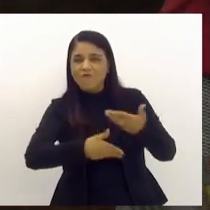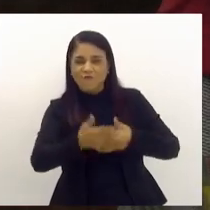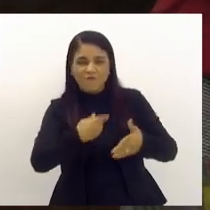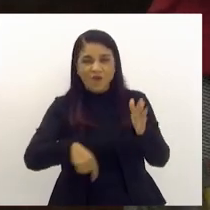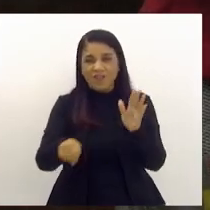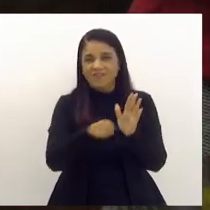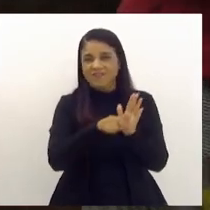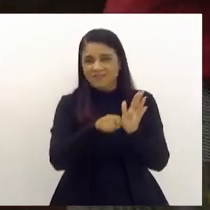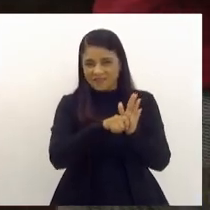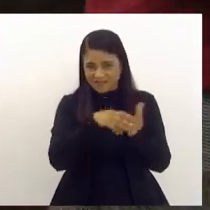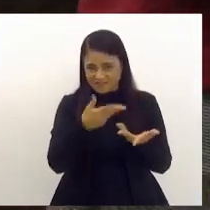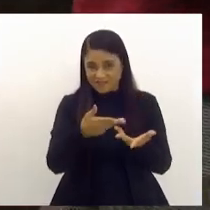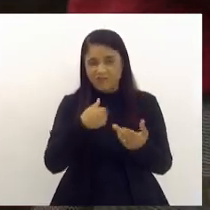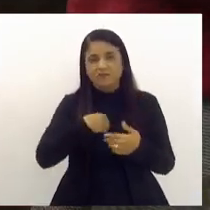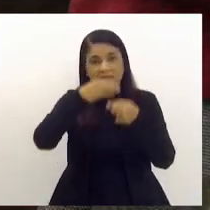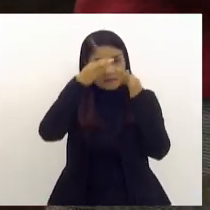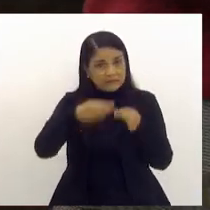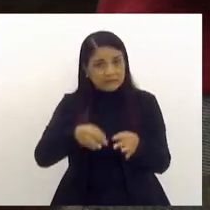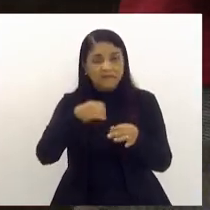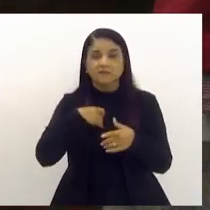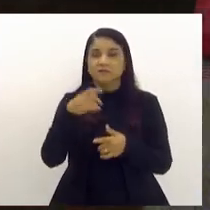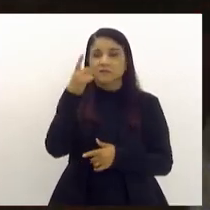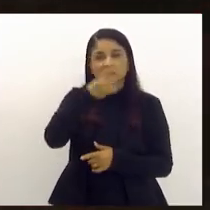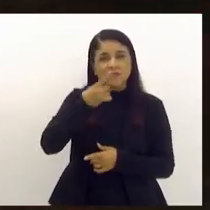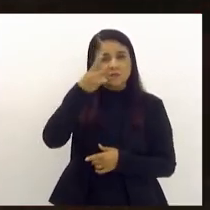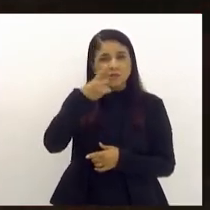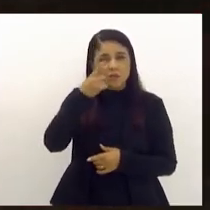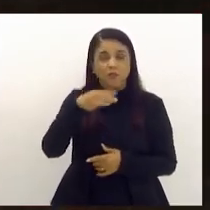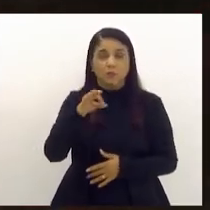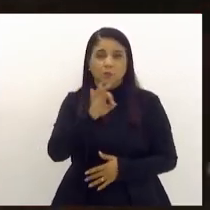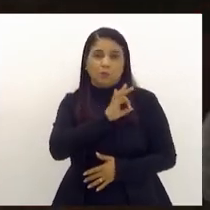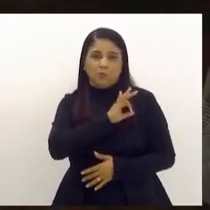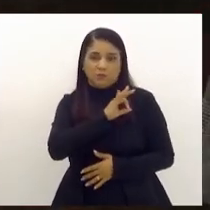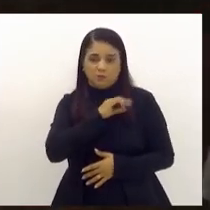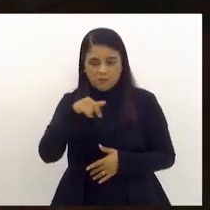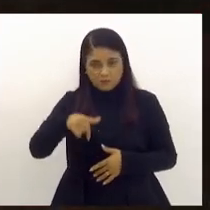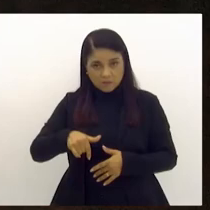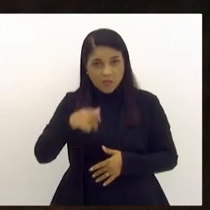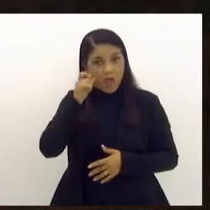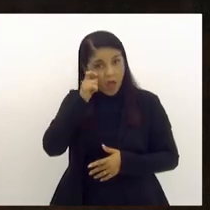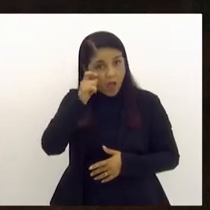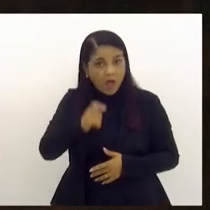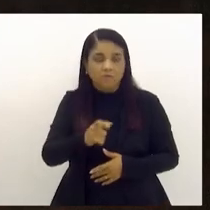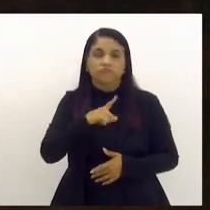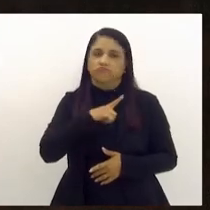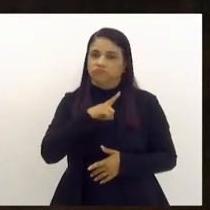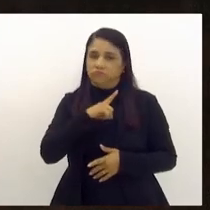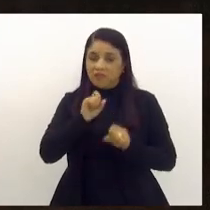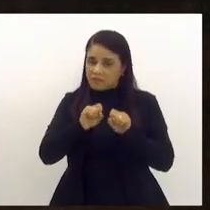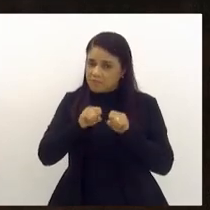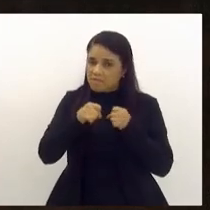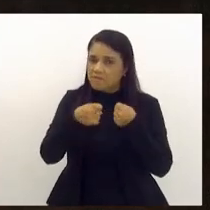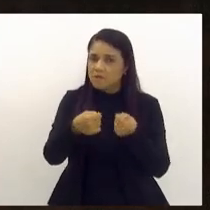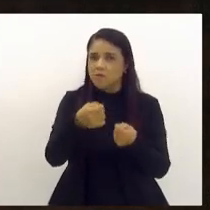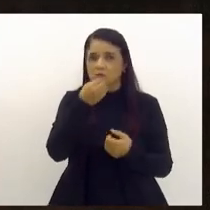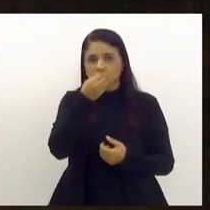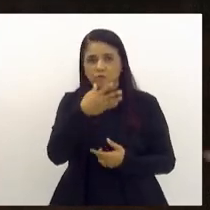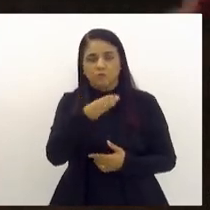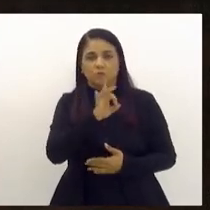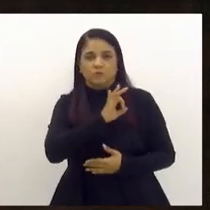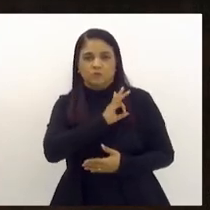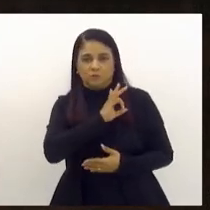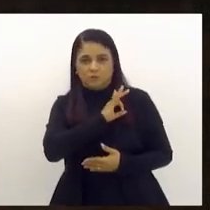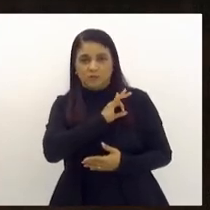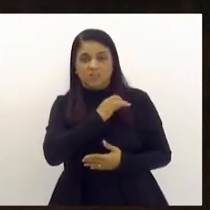é importante, eu tenho certeza absoluta, que os nossos deputados policiais aqui estão atentos a isso, defendendo os bons policiais